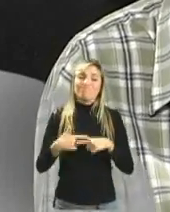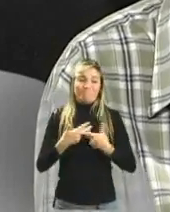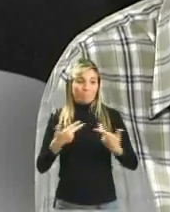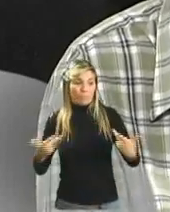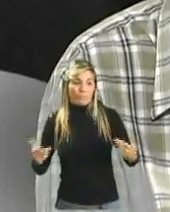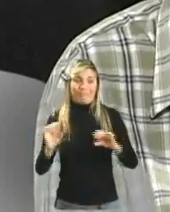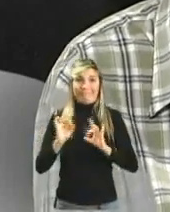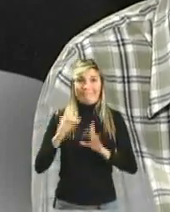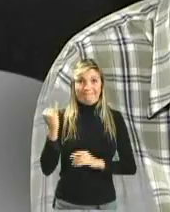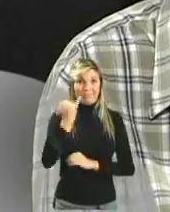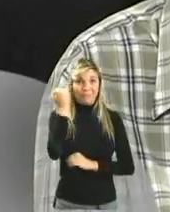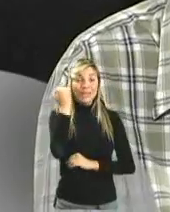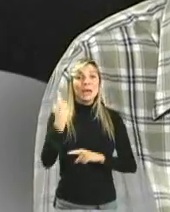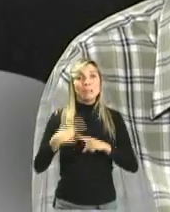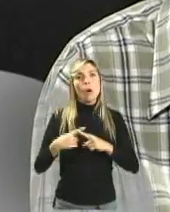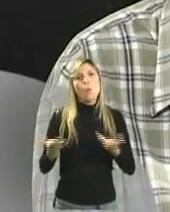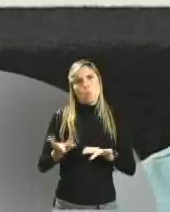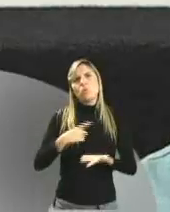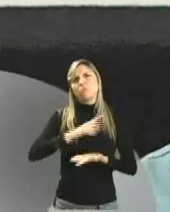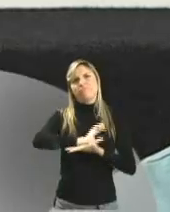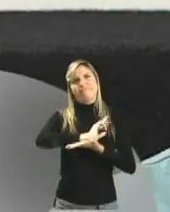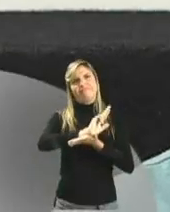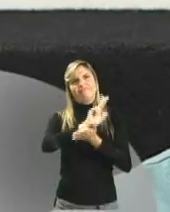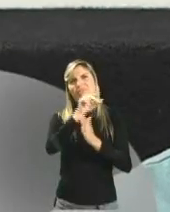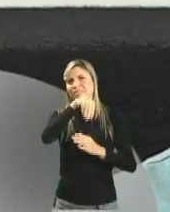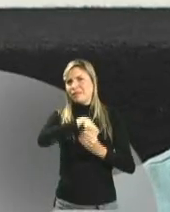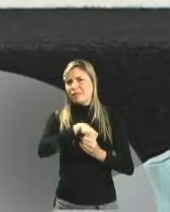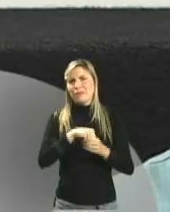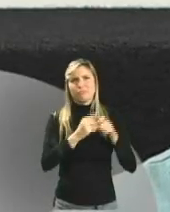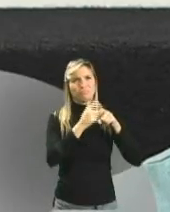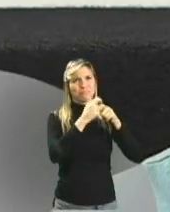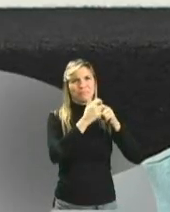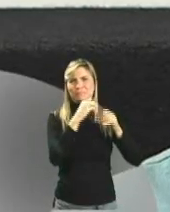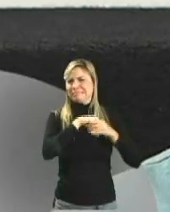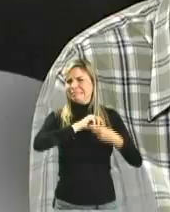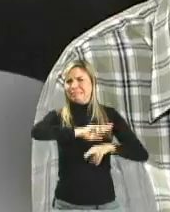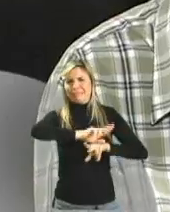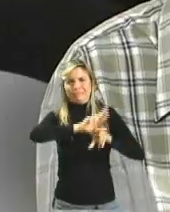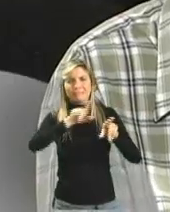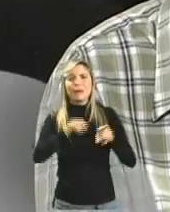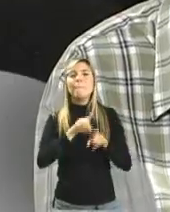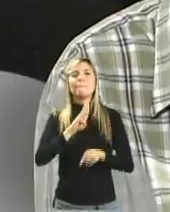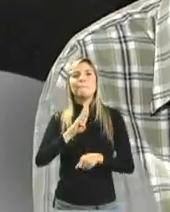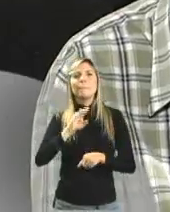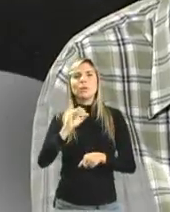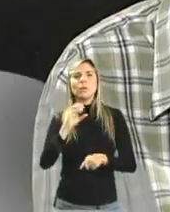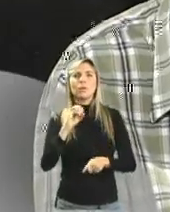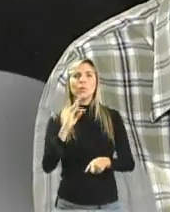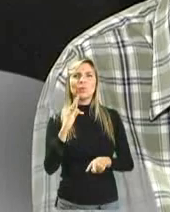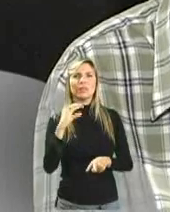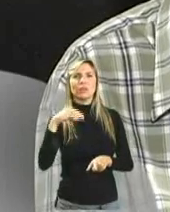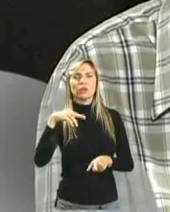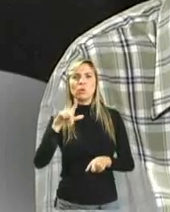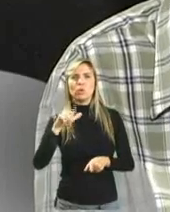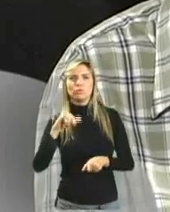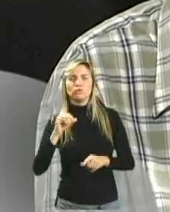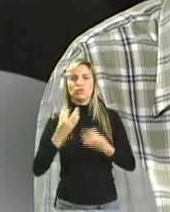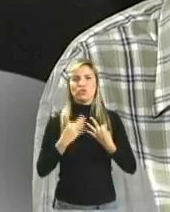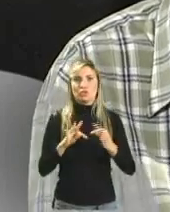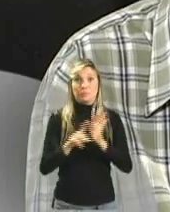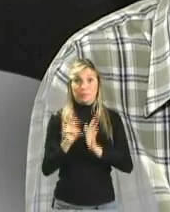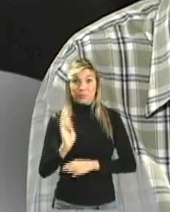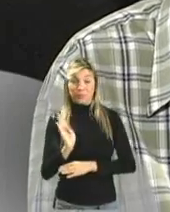né, acessórios, que hoje nós temos vários acessórios no mercado. A biotecnologia desenvolveu-se muito a